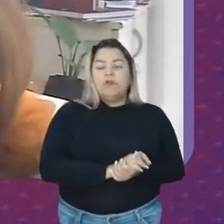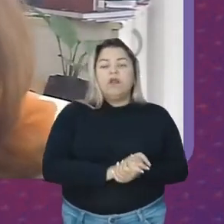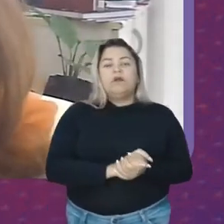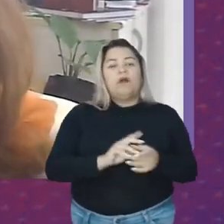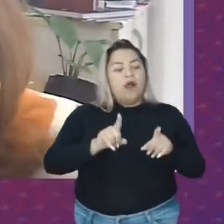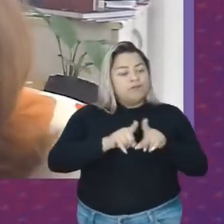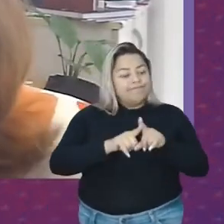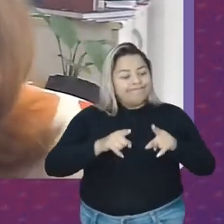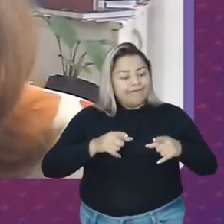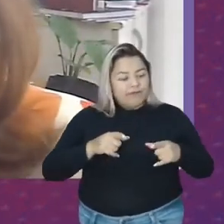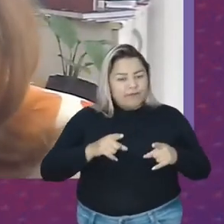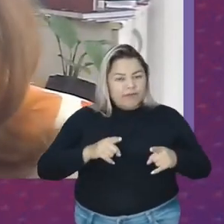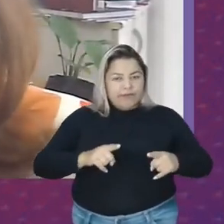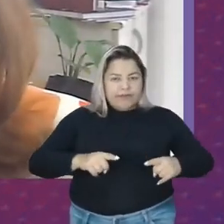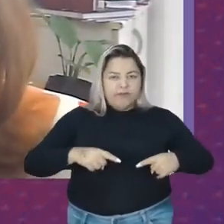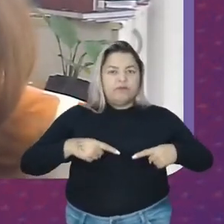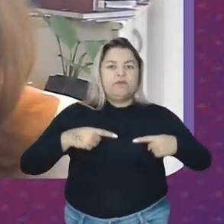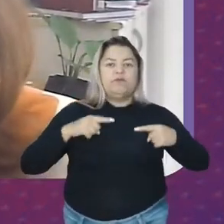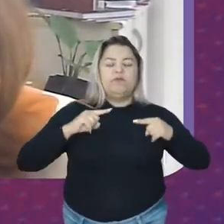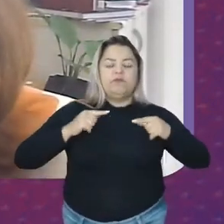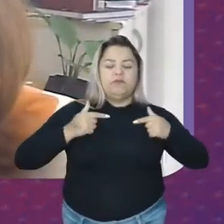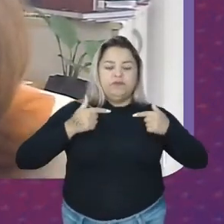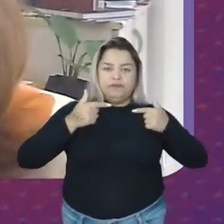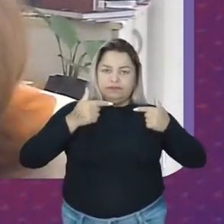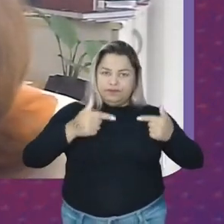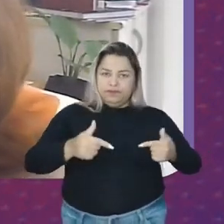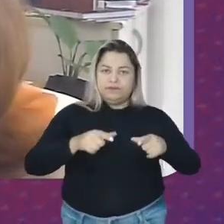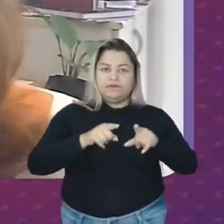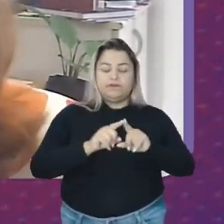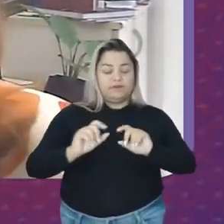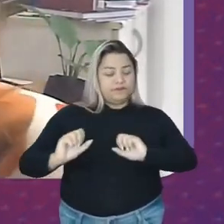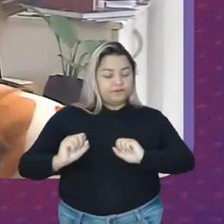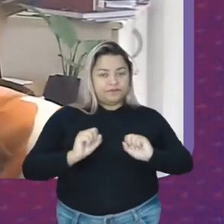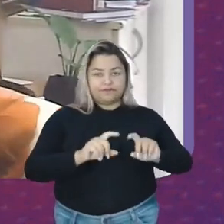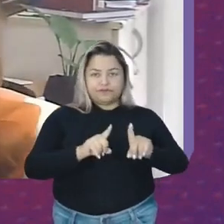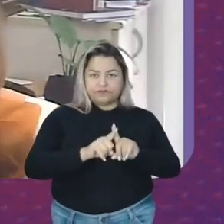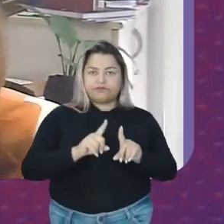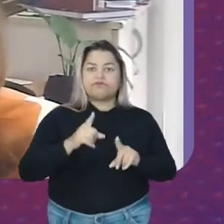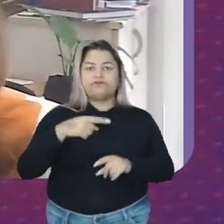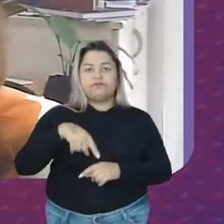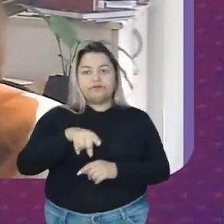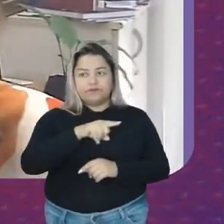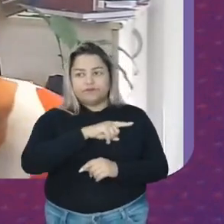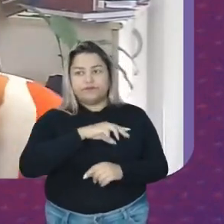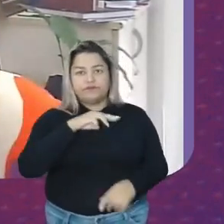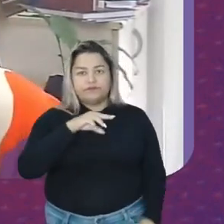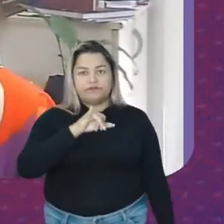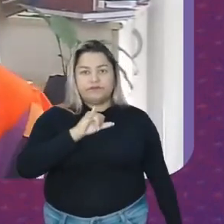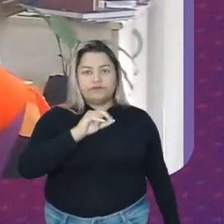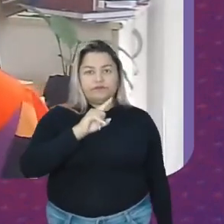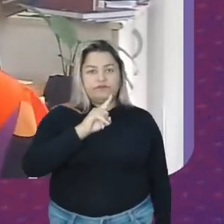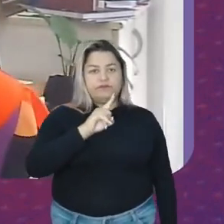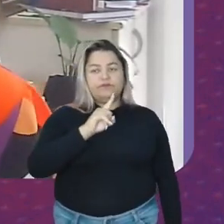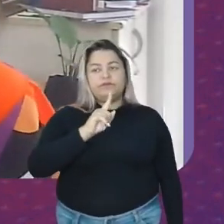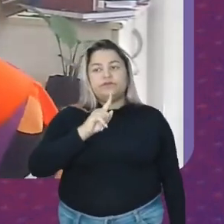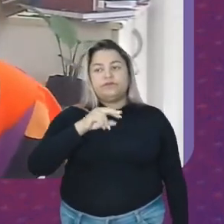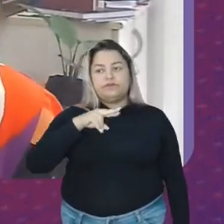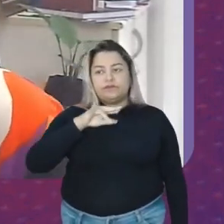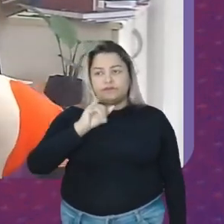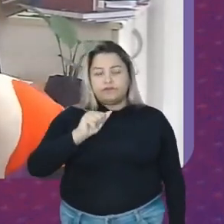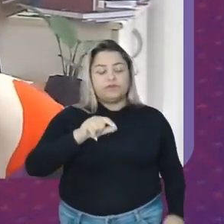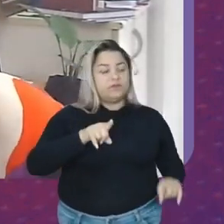de enfrentamento a esse tipo de poder que a gente está chamando de misoginia. É uma forma, é